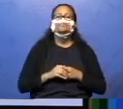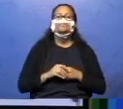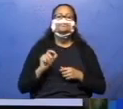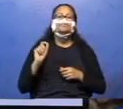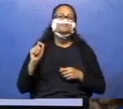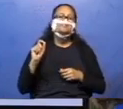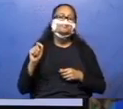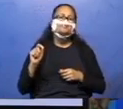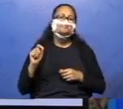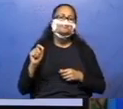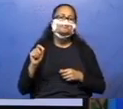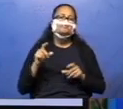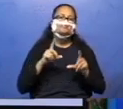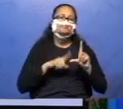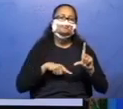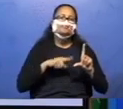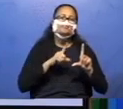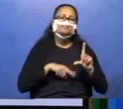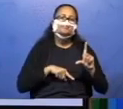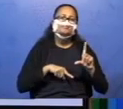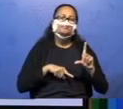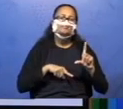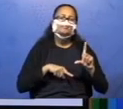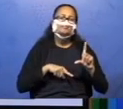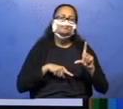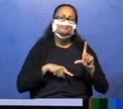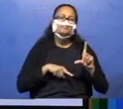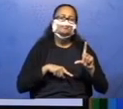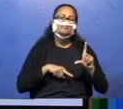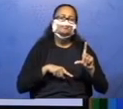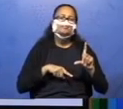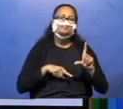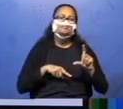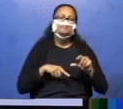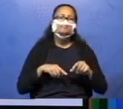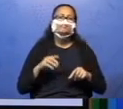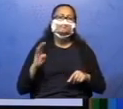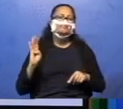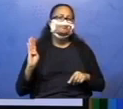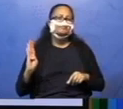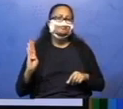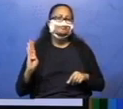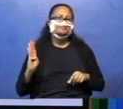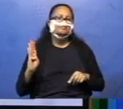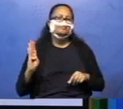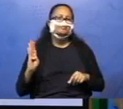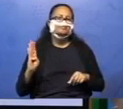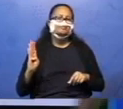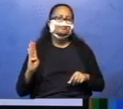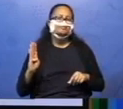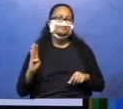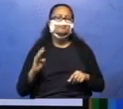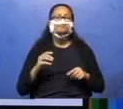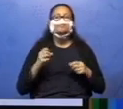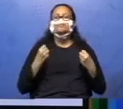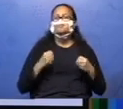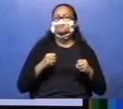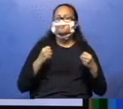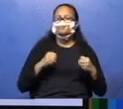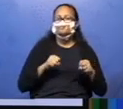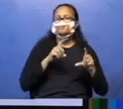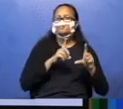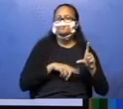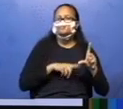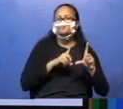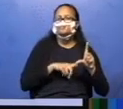tenho que acrescentar? Tenho que olhar lá na frente. Quem vem? Quem que vem? Vem o B. E aí, se vem o